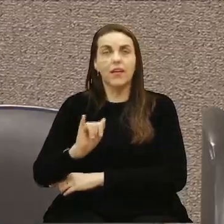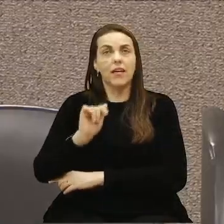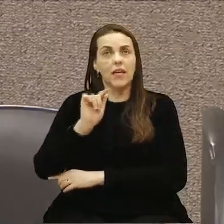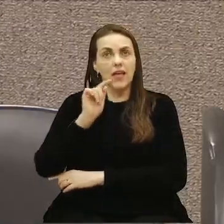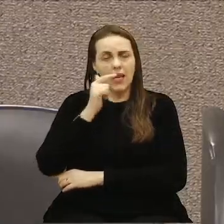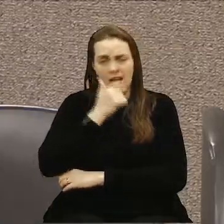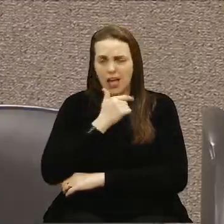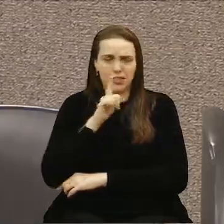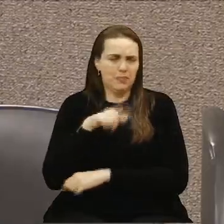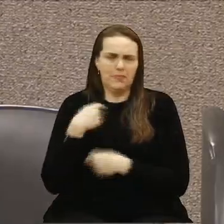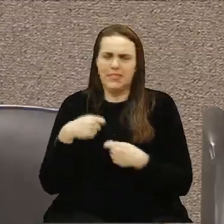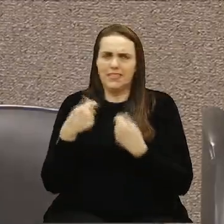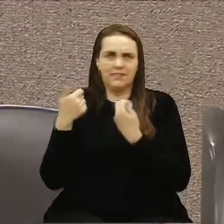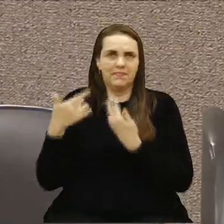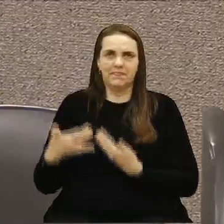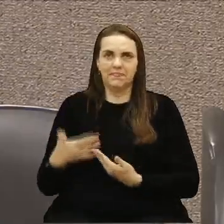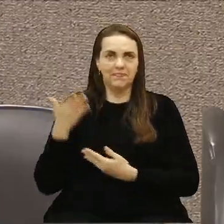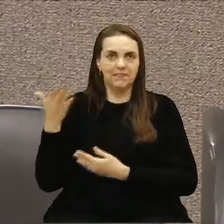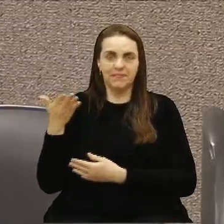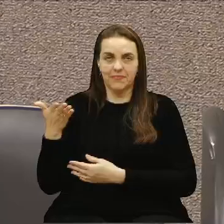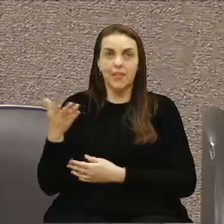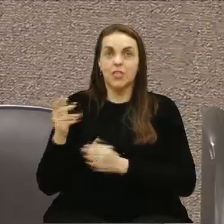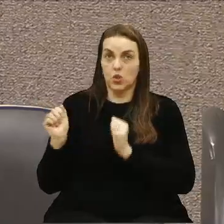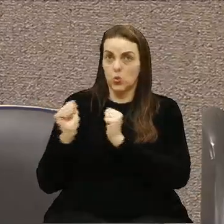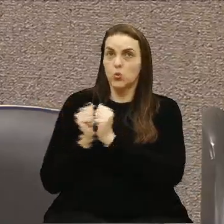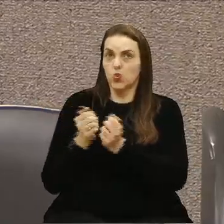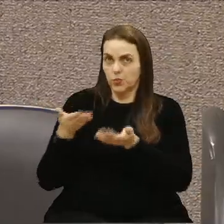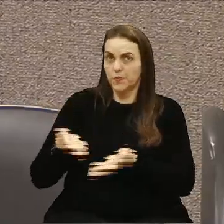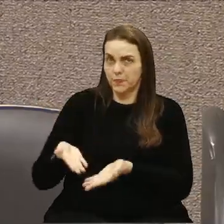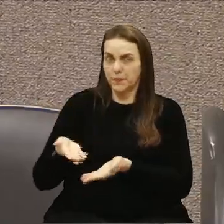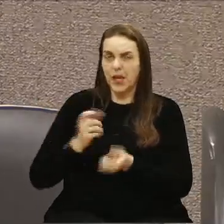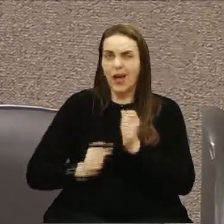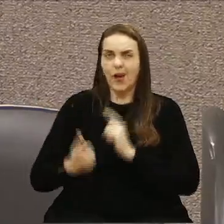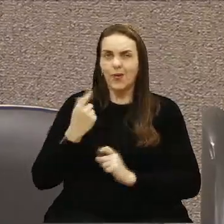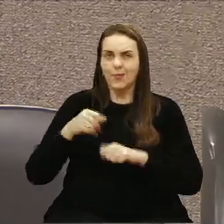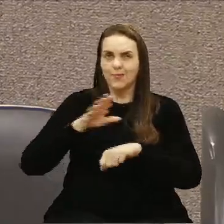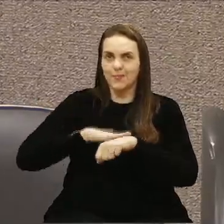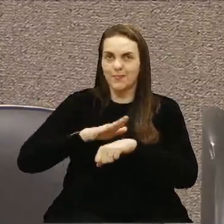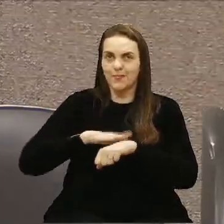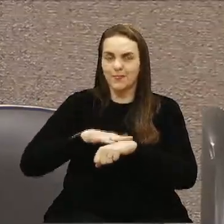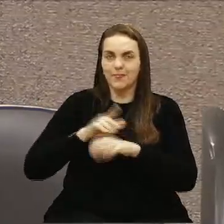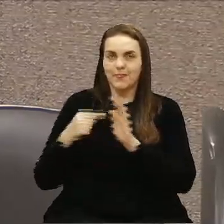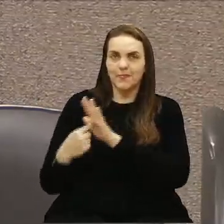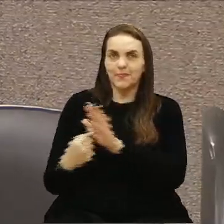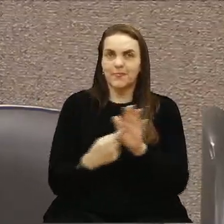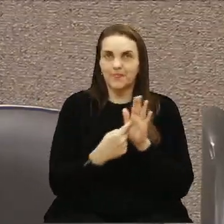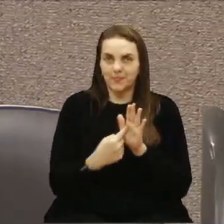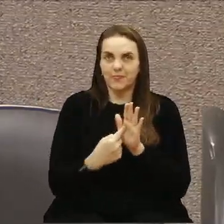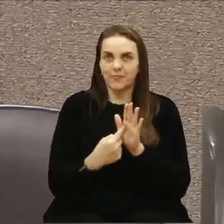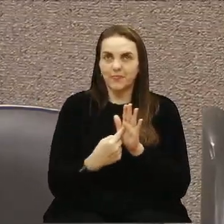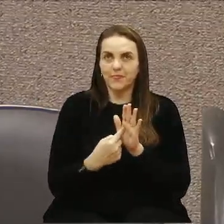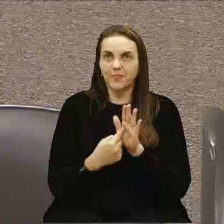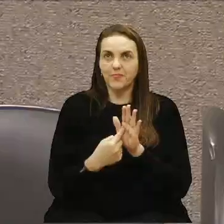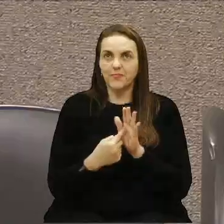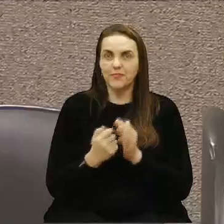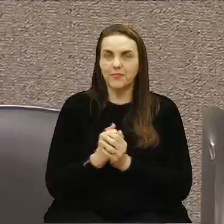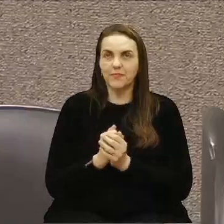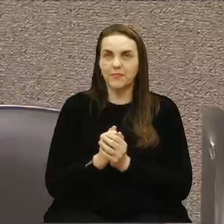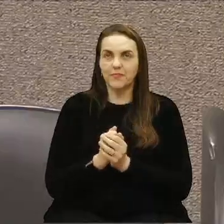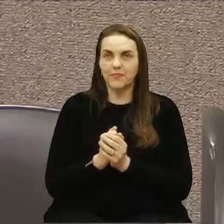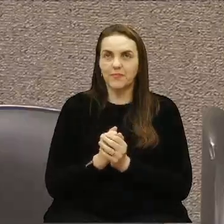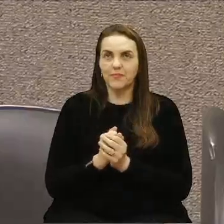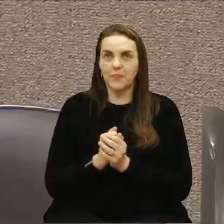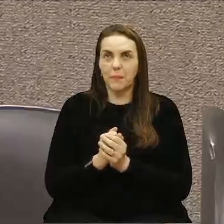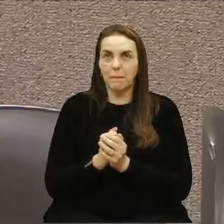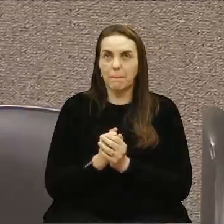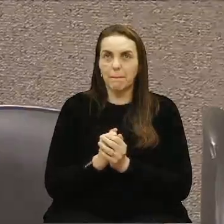nem precisa falar muito do Rafa, ele esteve aqui conosco já em alguns momentos apresentando a websérie que foi criada, né, o